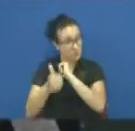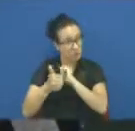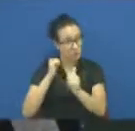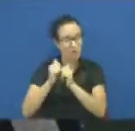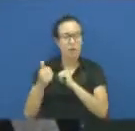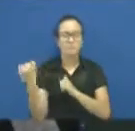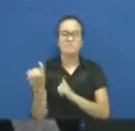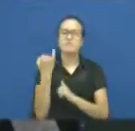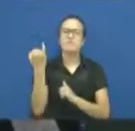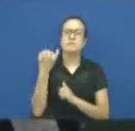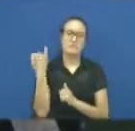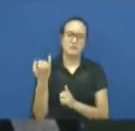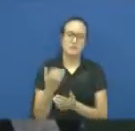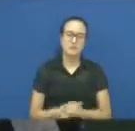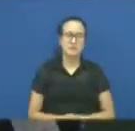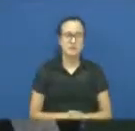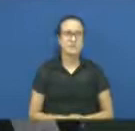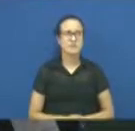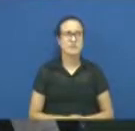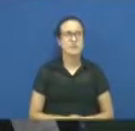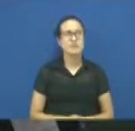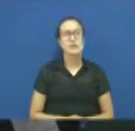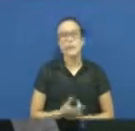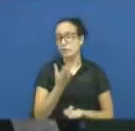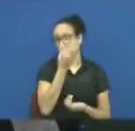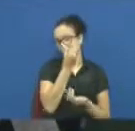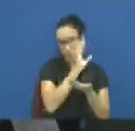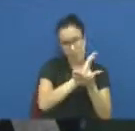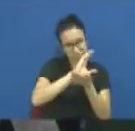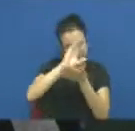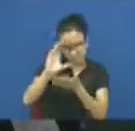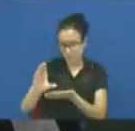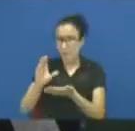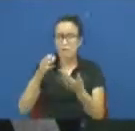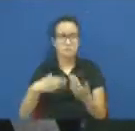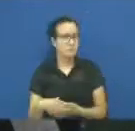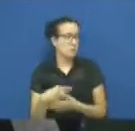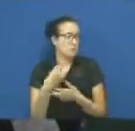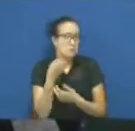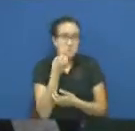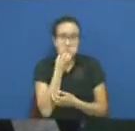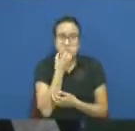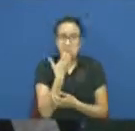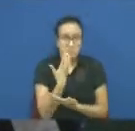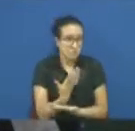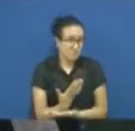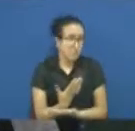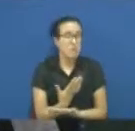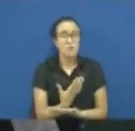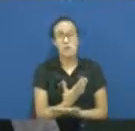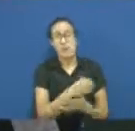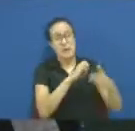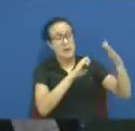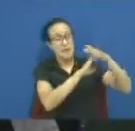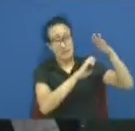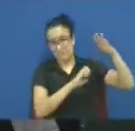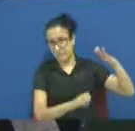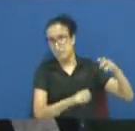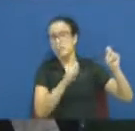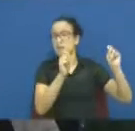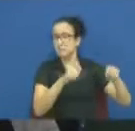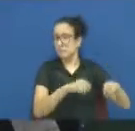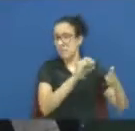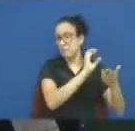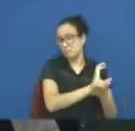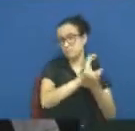Portanto, e com relação à transferência do recurso, para nós é muito tranquilo. É a Autoban que está pegando parte do recurso que ela